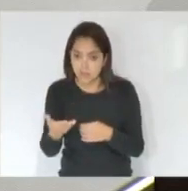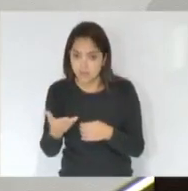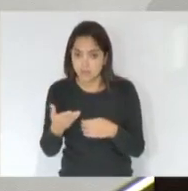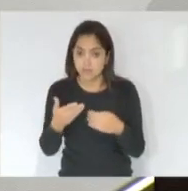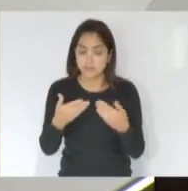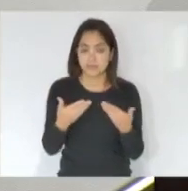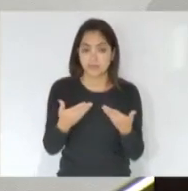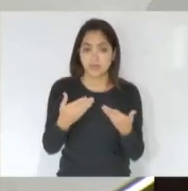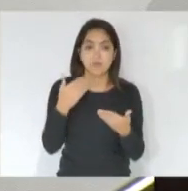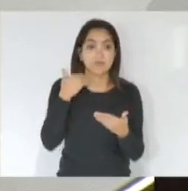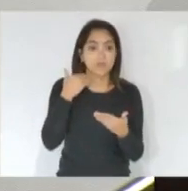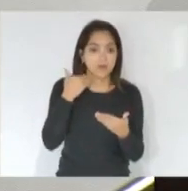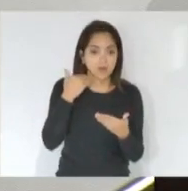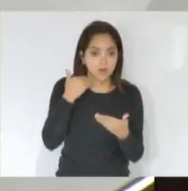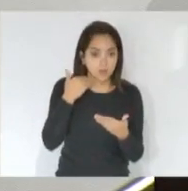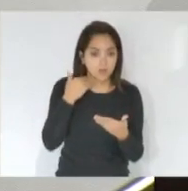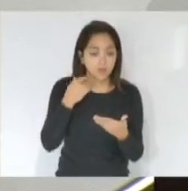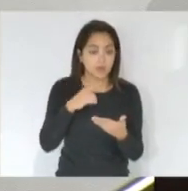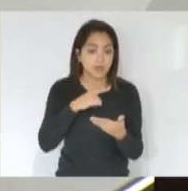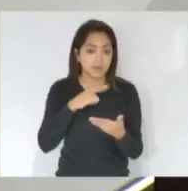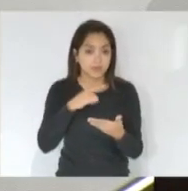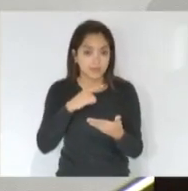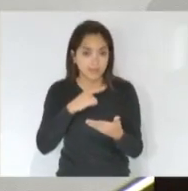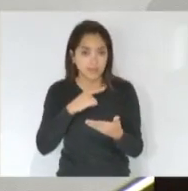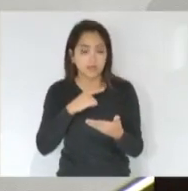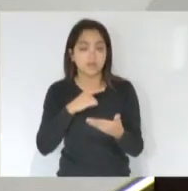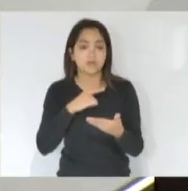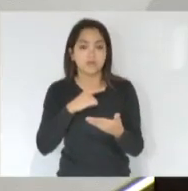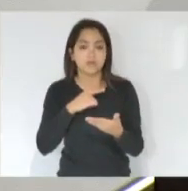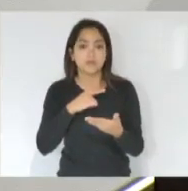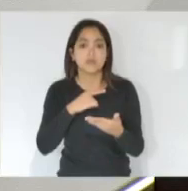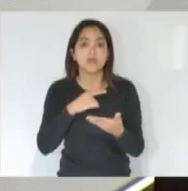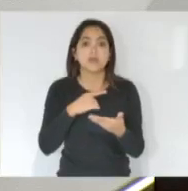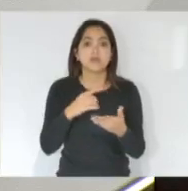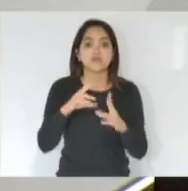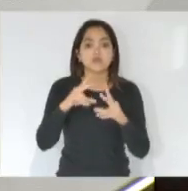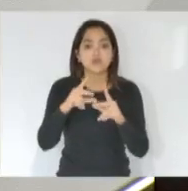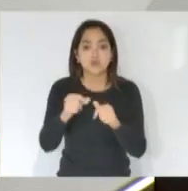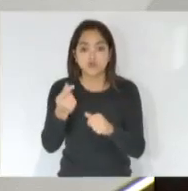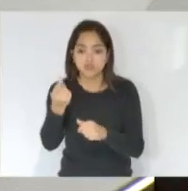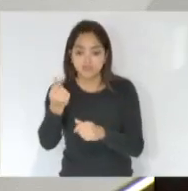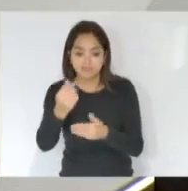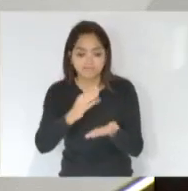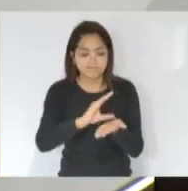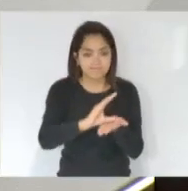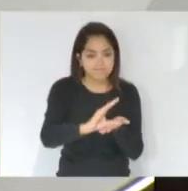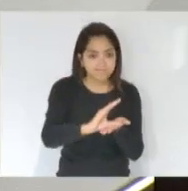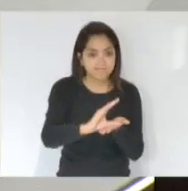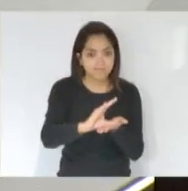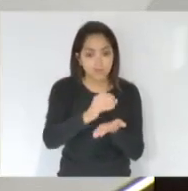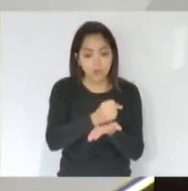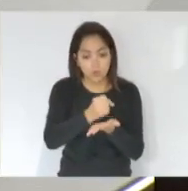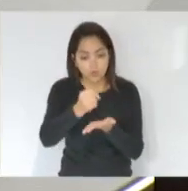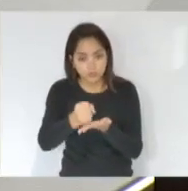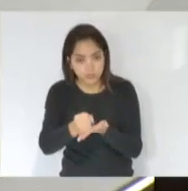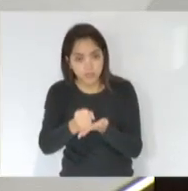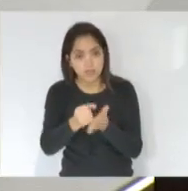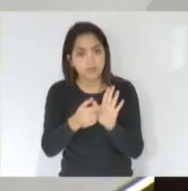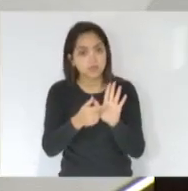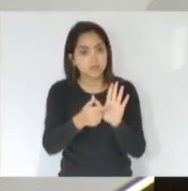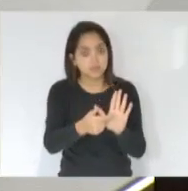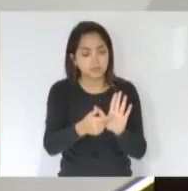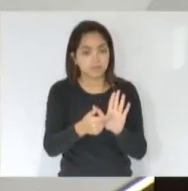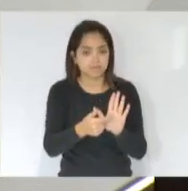bancária específica para receber e movimentar os recursos provenientes de cada contrato ou convênio celebrado com o poder